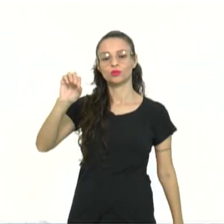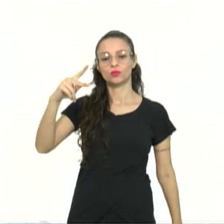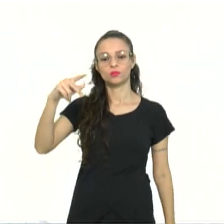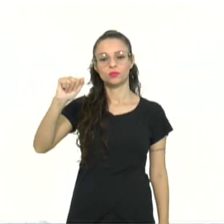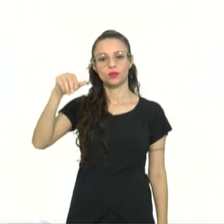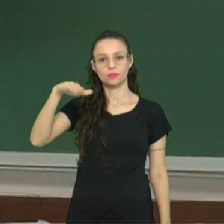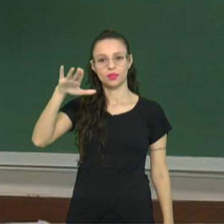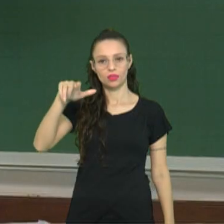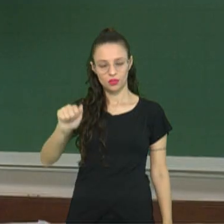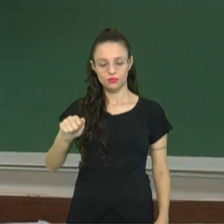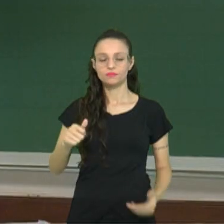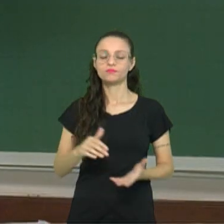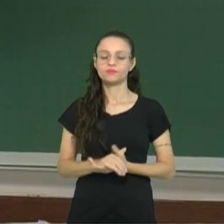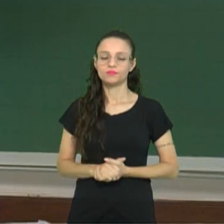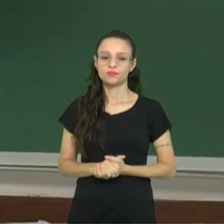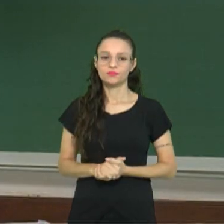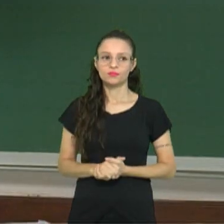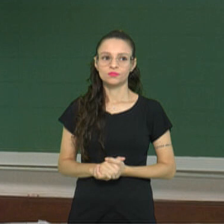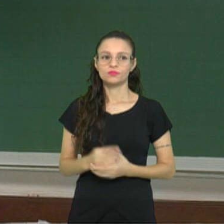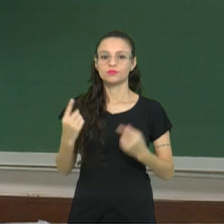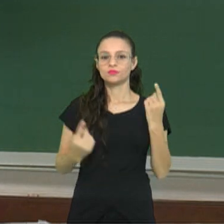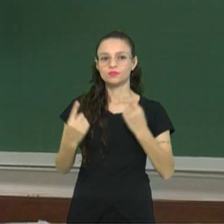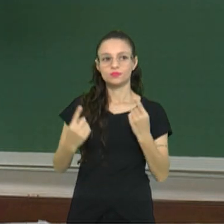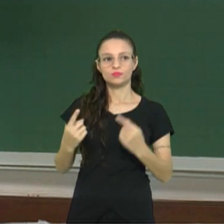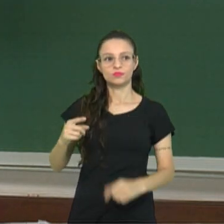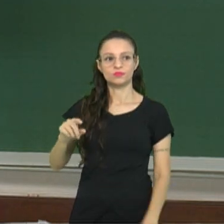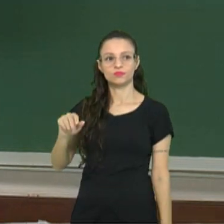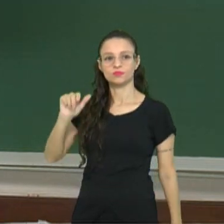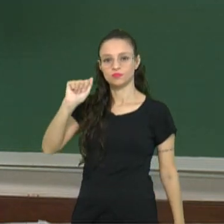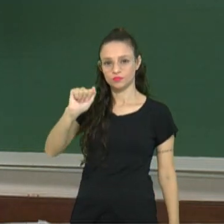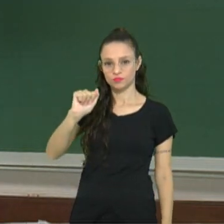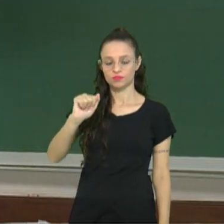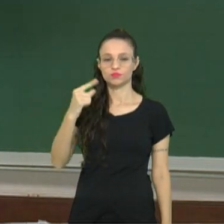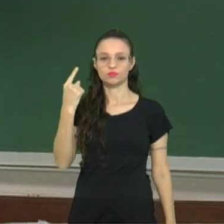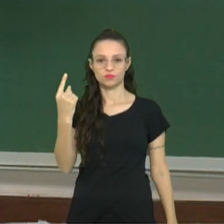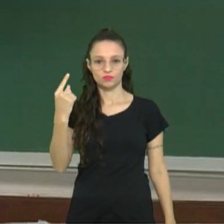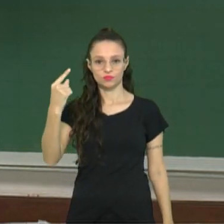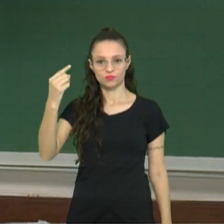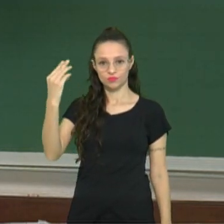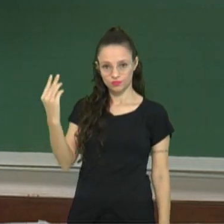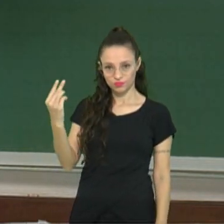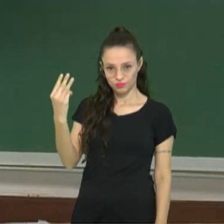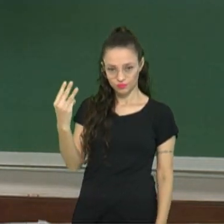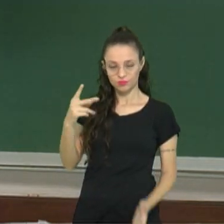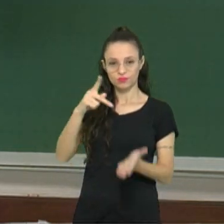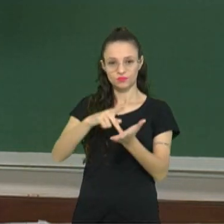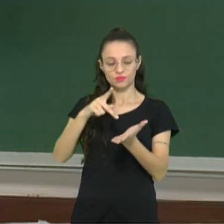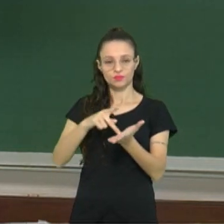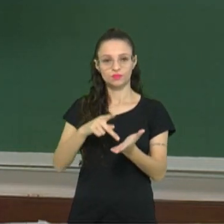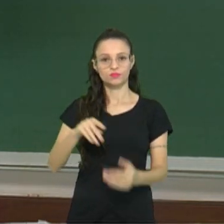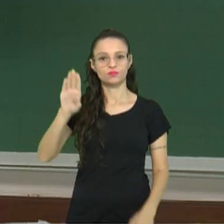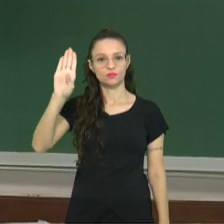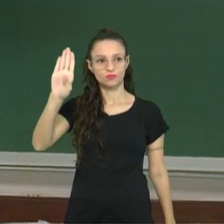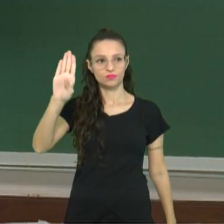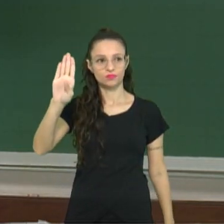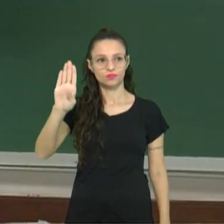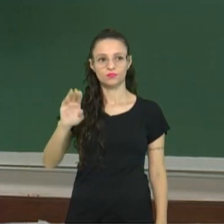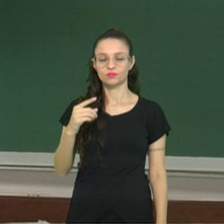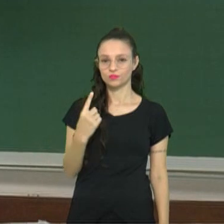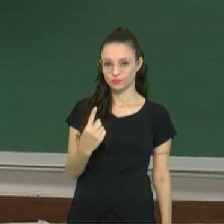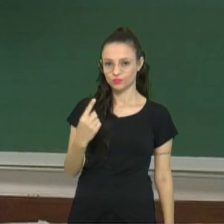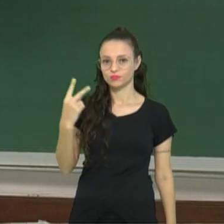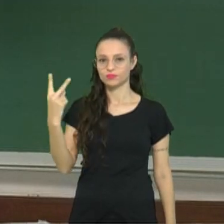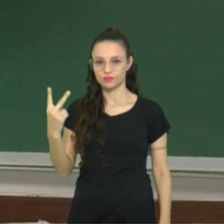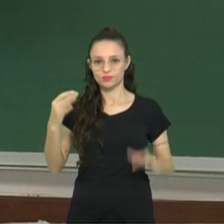Então, as alternativas abaixo. Letra A 1 e a 3 são verdadeiras. Letra B, a 1 e